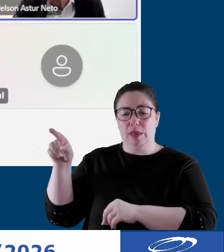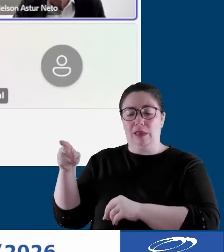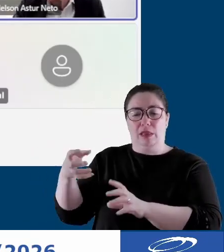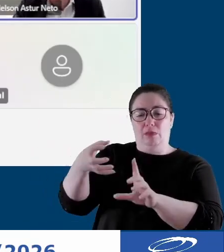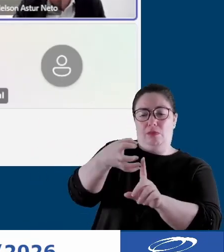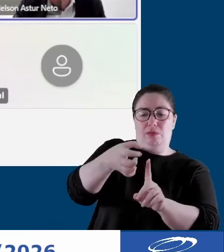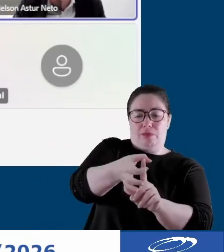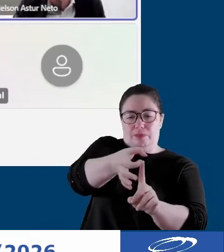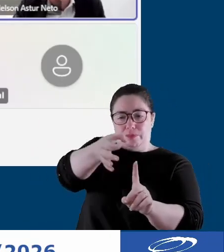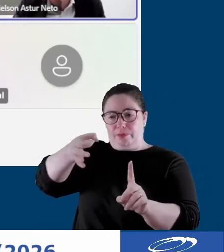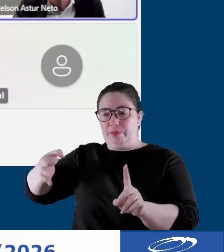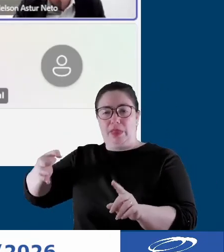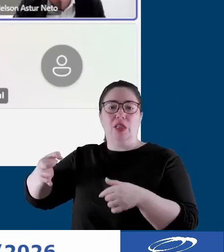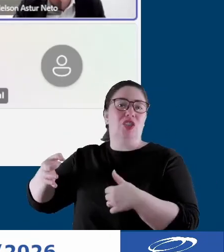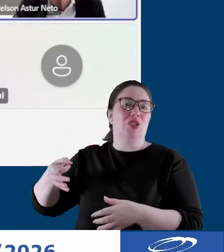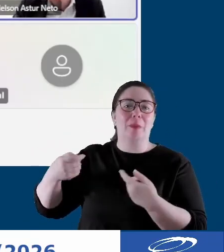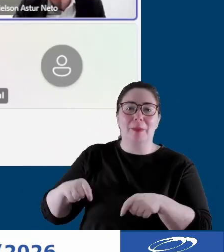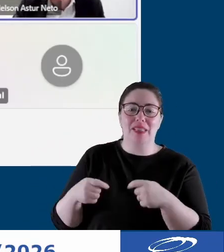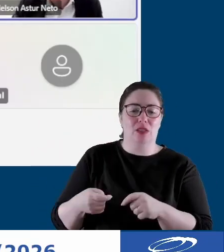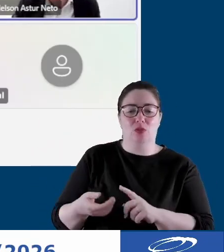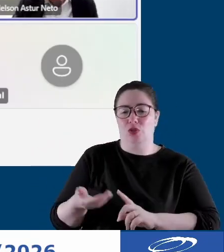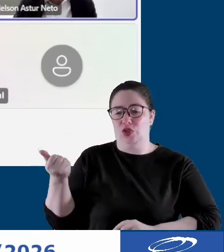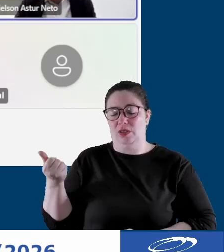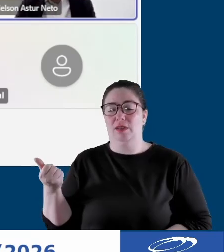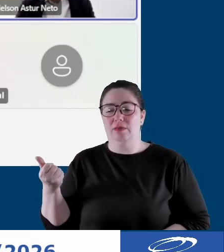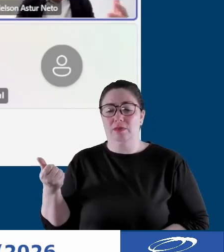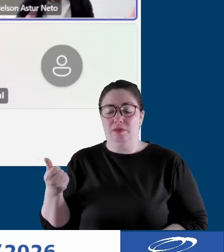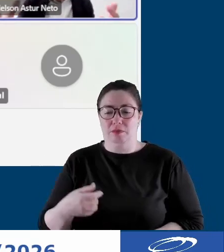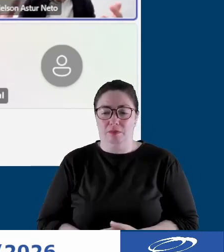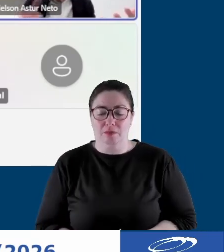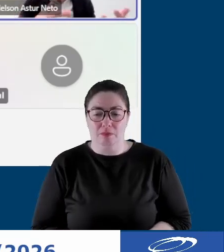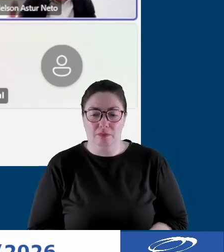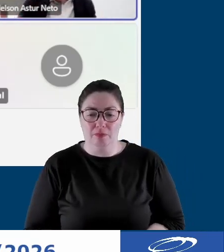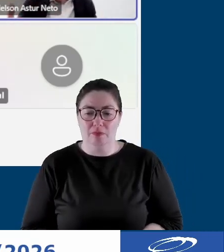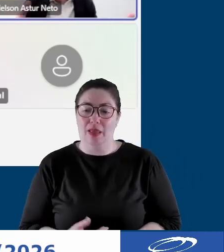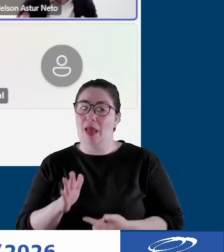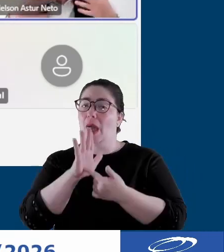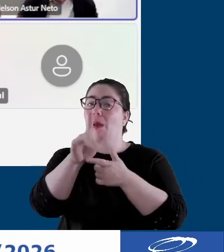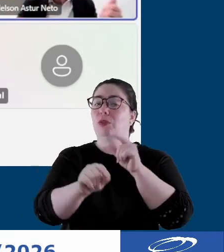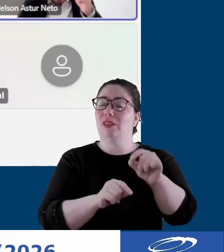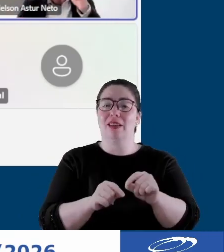e a estabilização por via posterior. Para mostrar que a gente não deve evitar colocar mais implantes